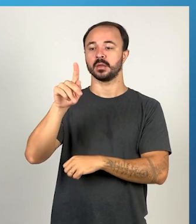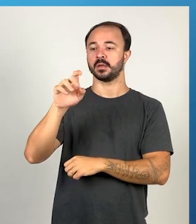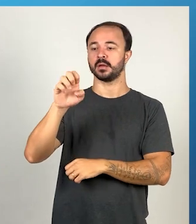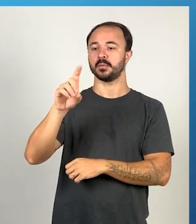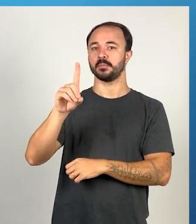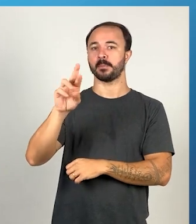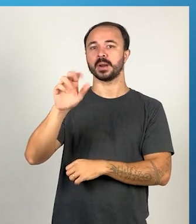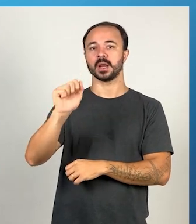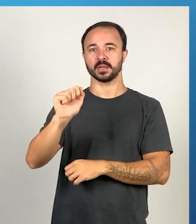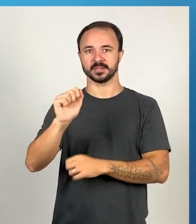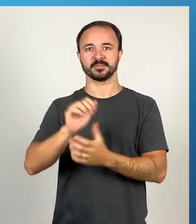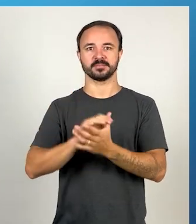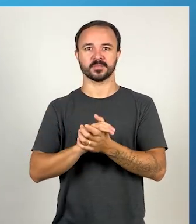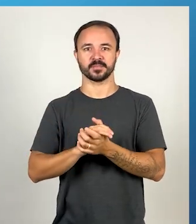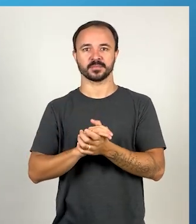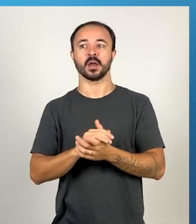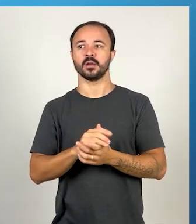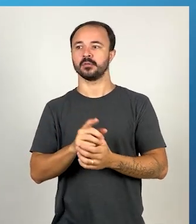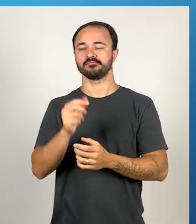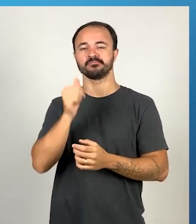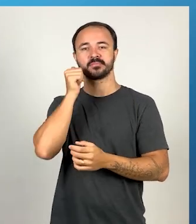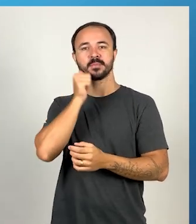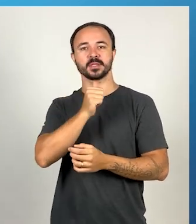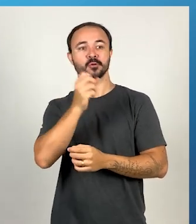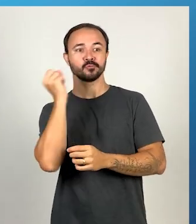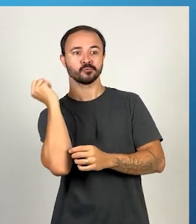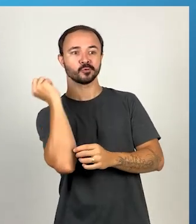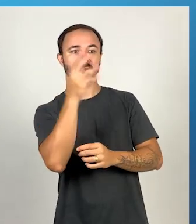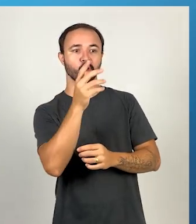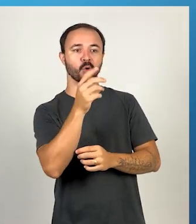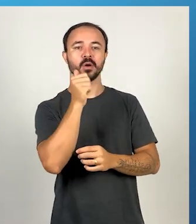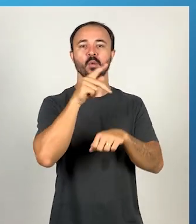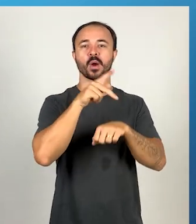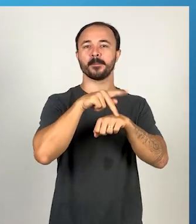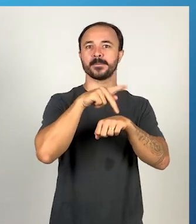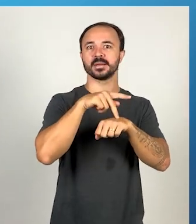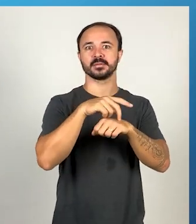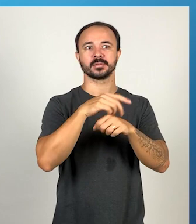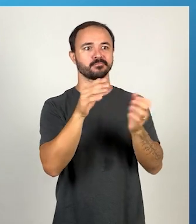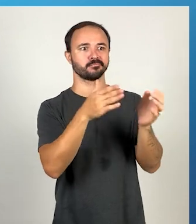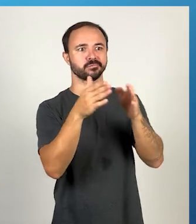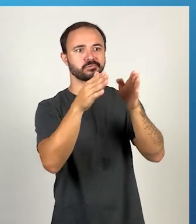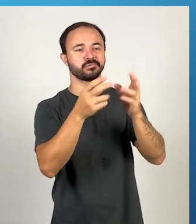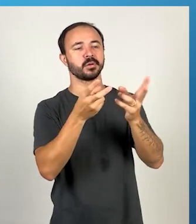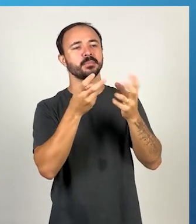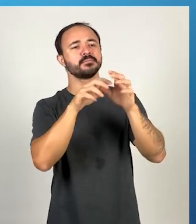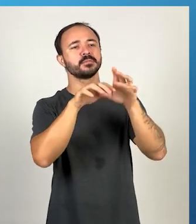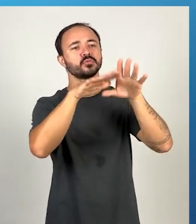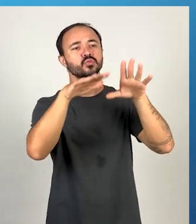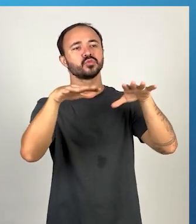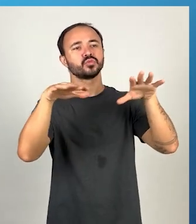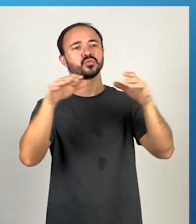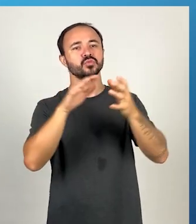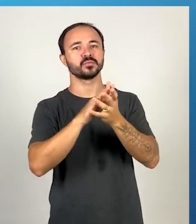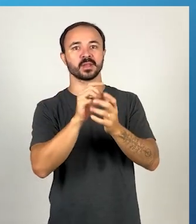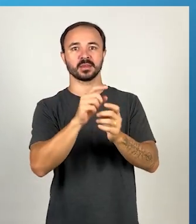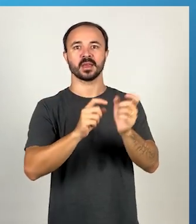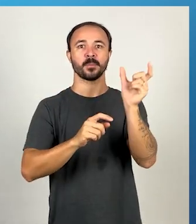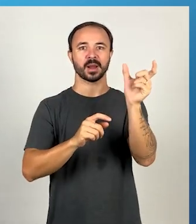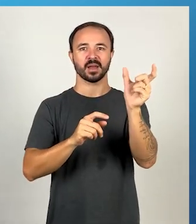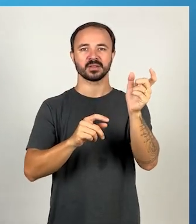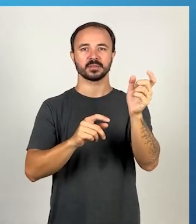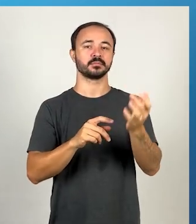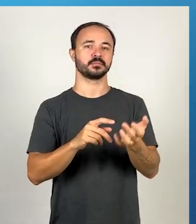oração, ela jogou uma pedra no lago e observou as ondas se formarem. O termo pedra está em